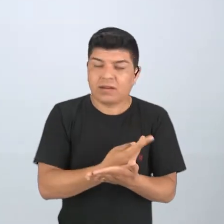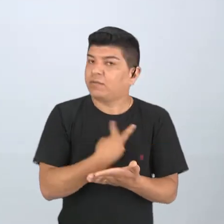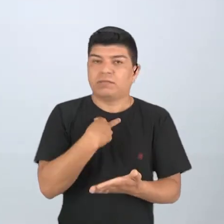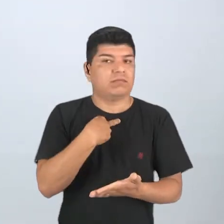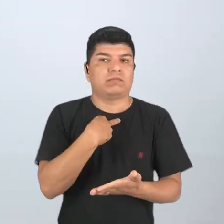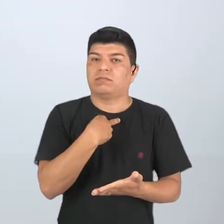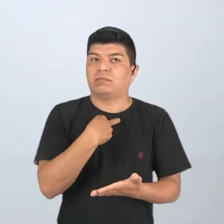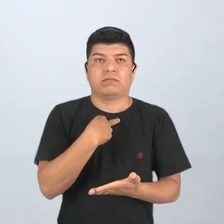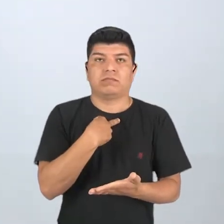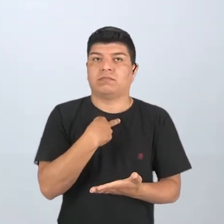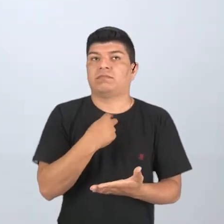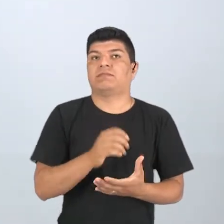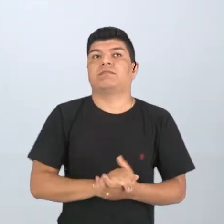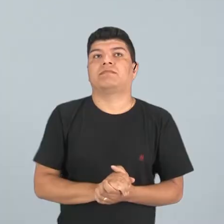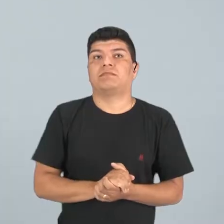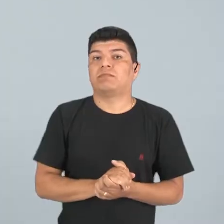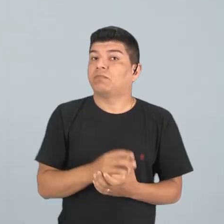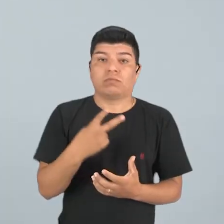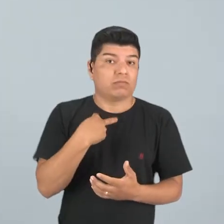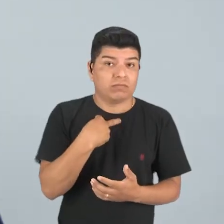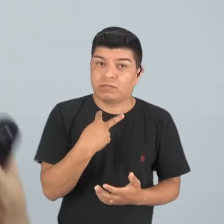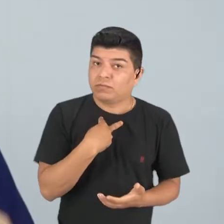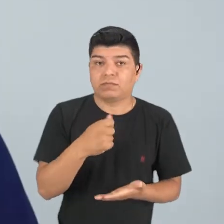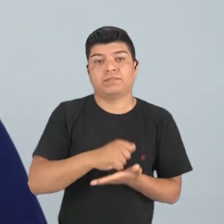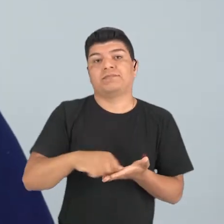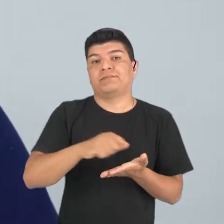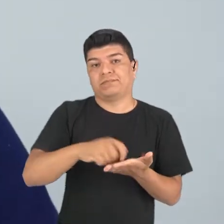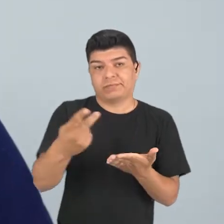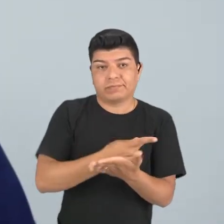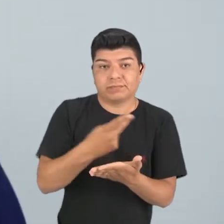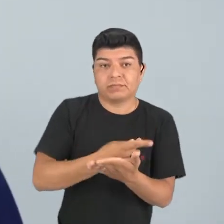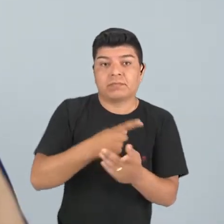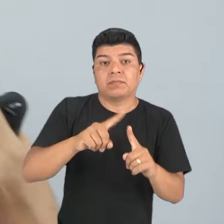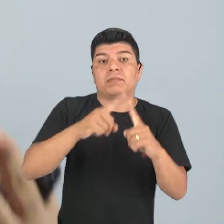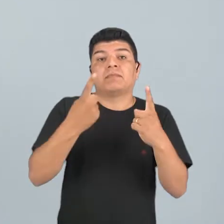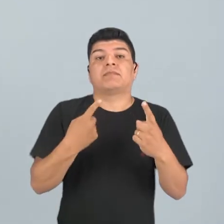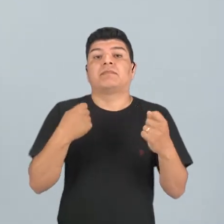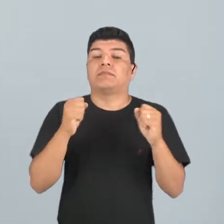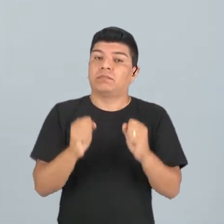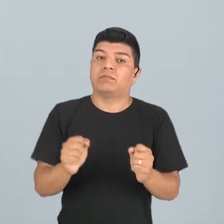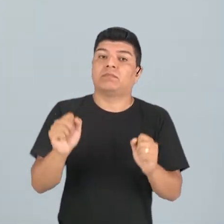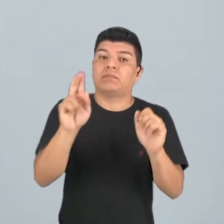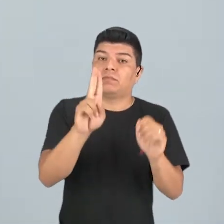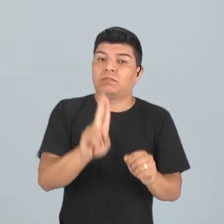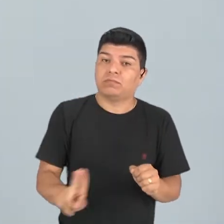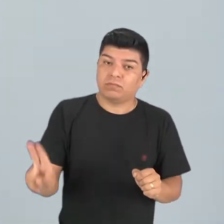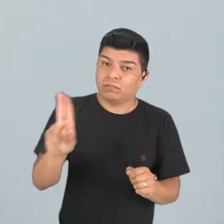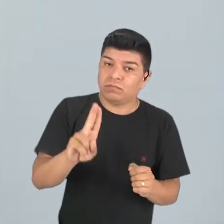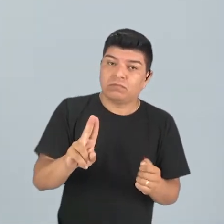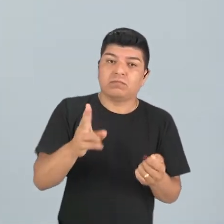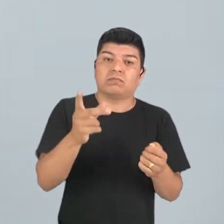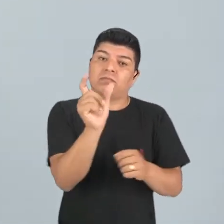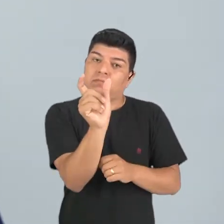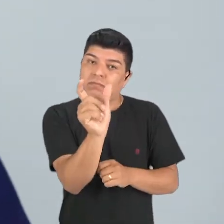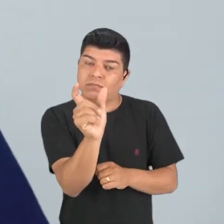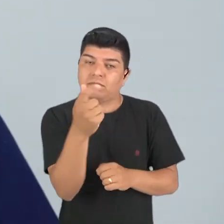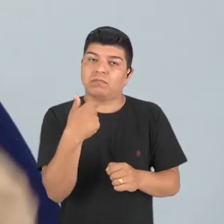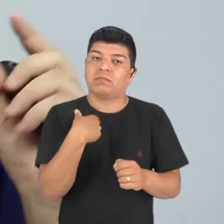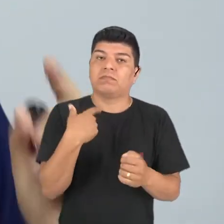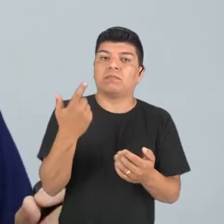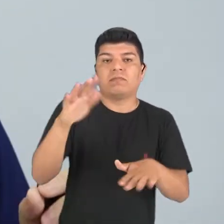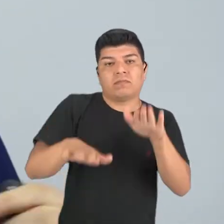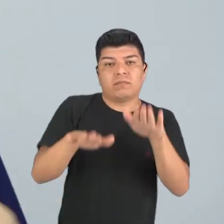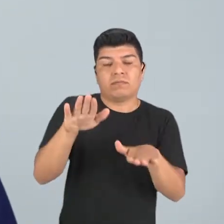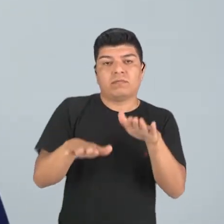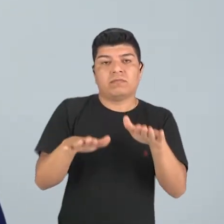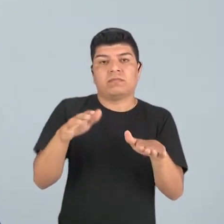Não, não posso escrever errado, não devo escrever errado, mas eu posso usar termos que eu uso no dia a dia com meu colega, palavras